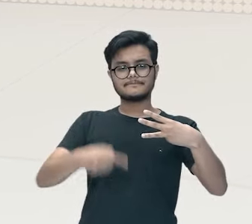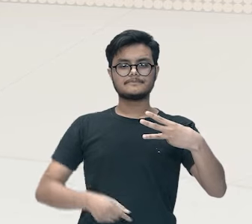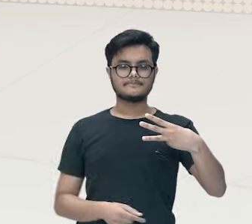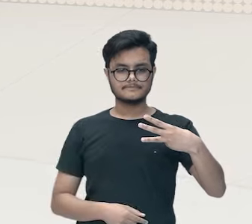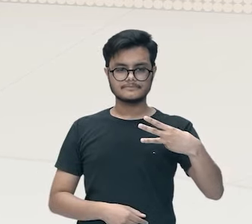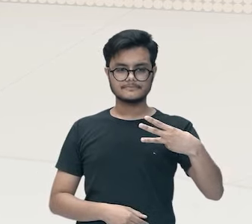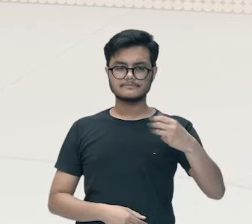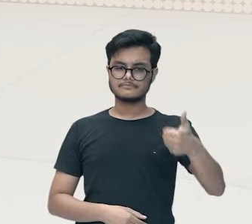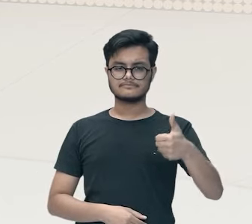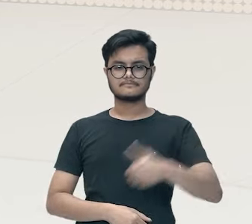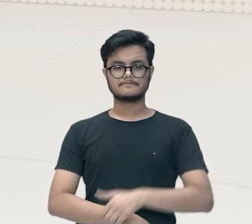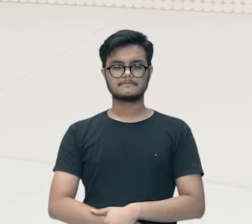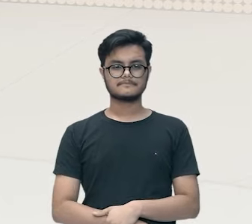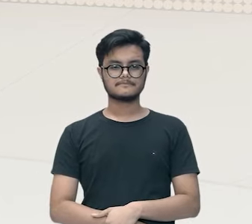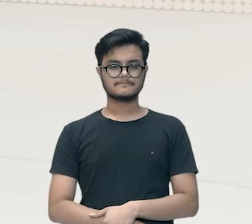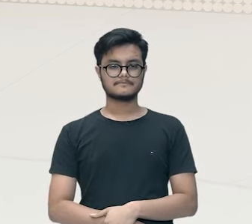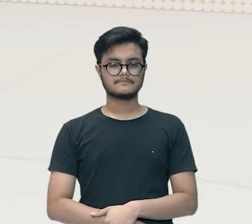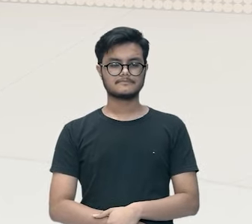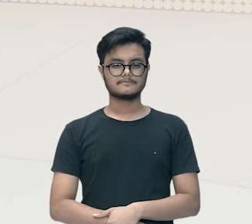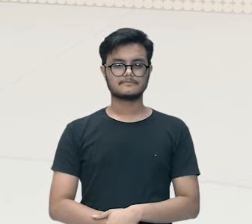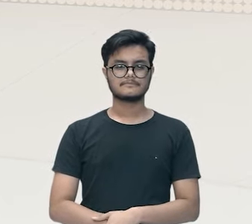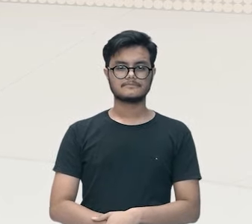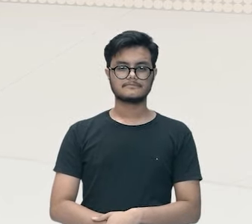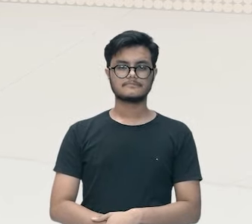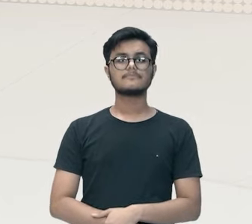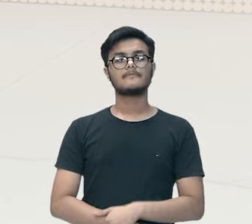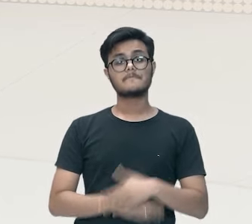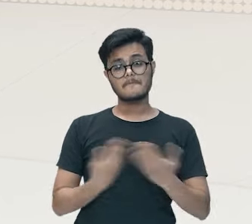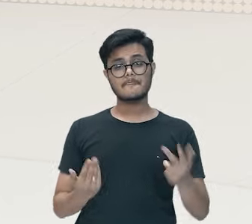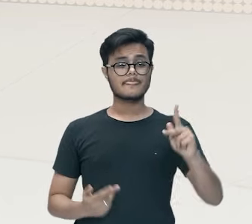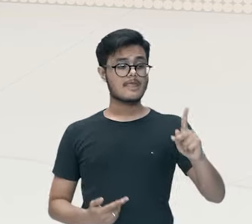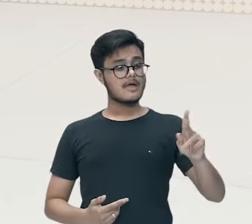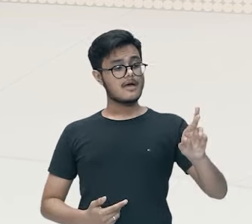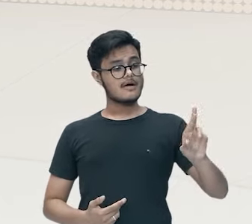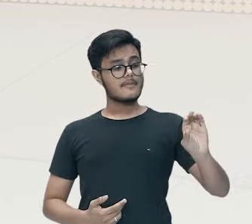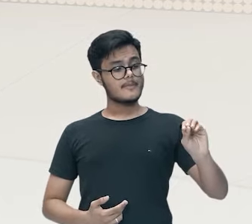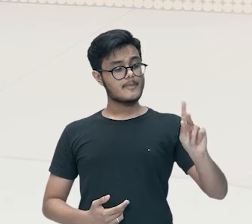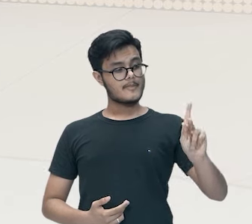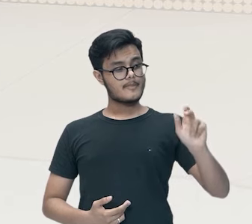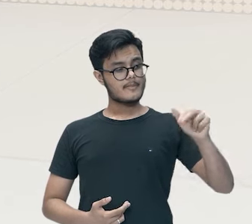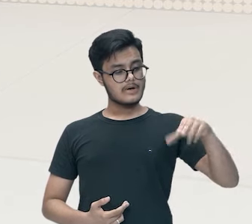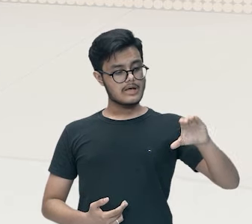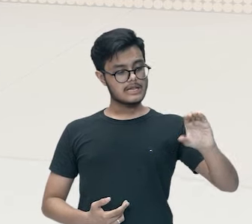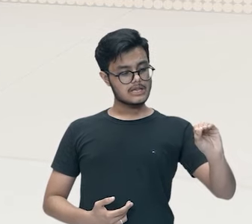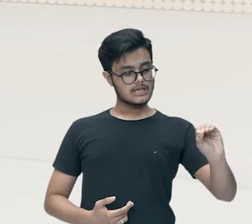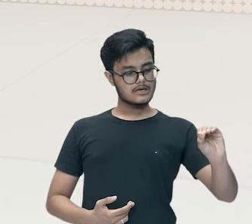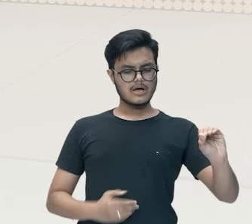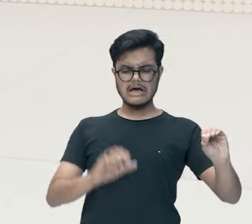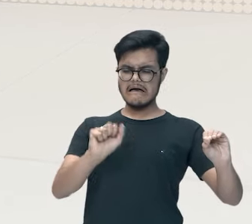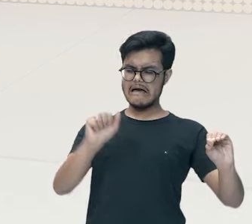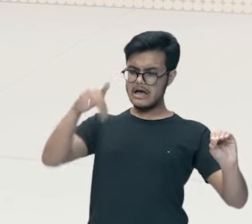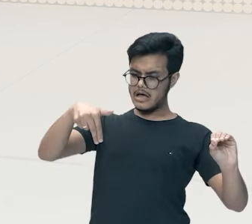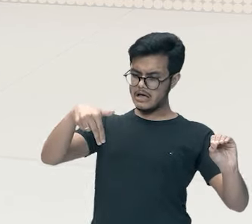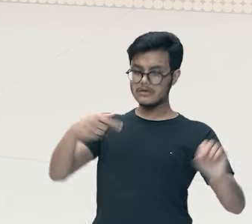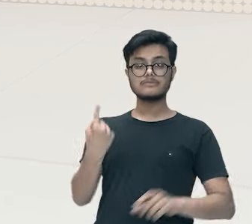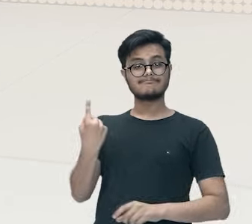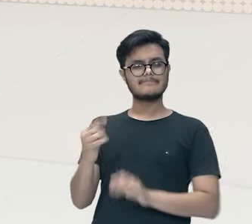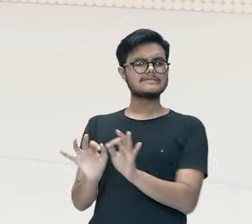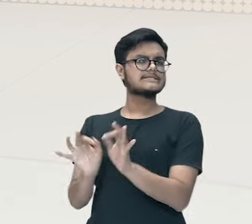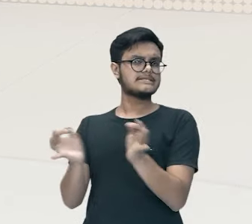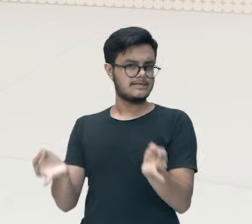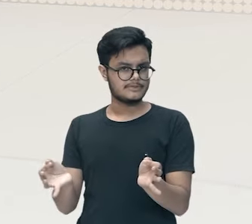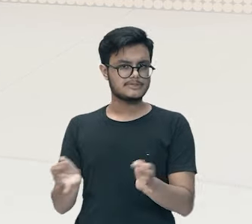ligação tripla, tá? Propano, an, só tem ligações simples.